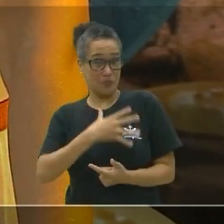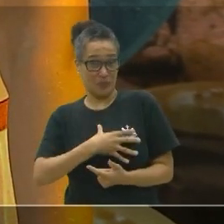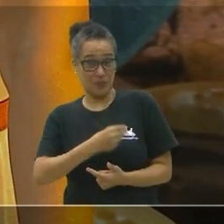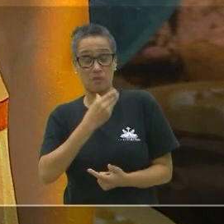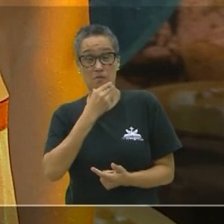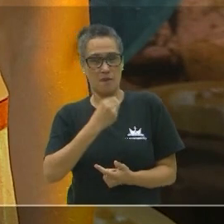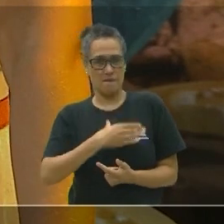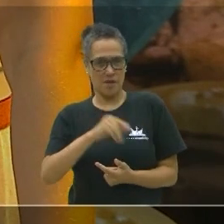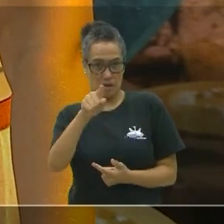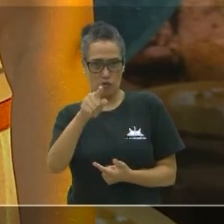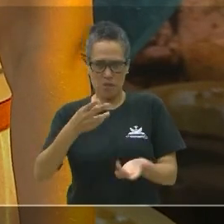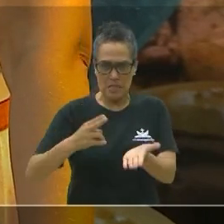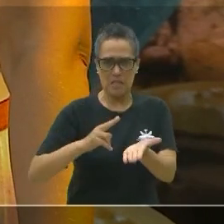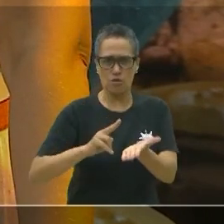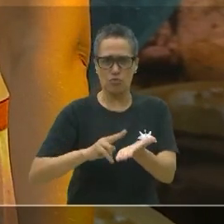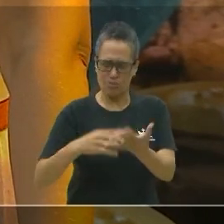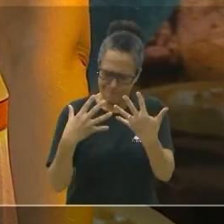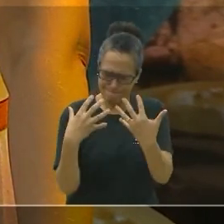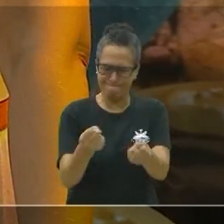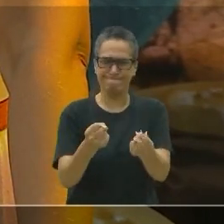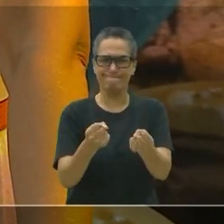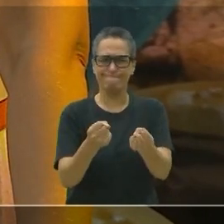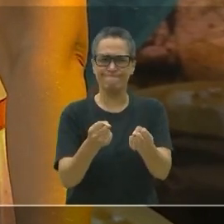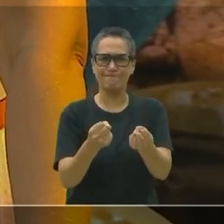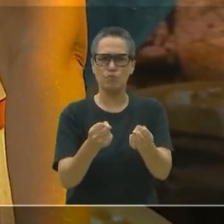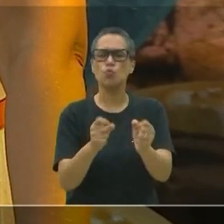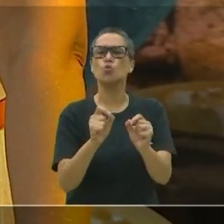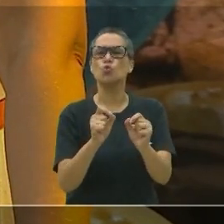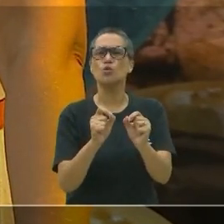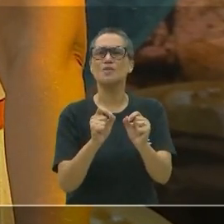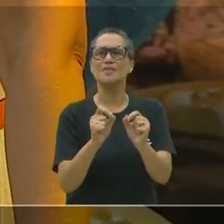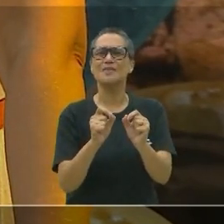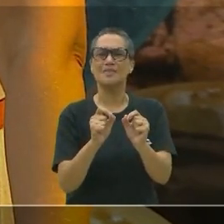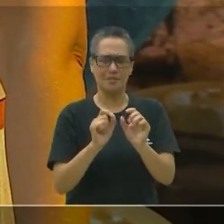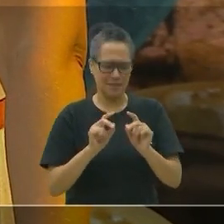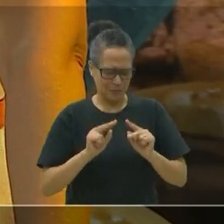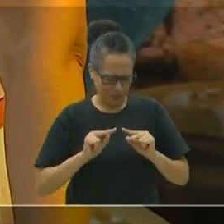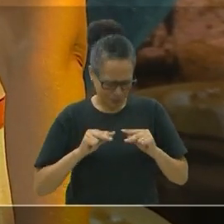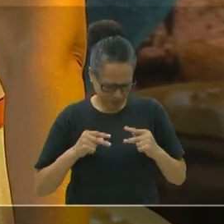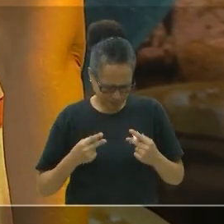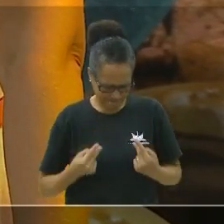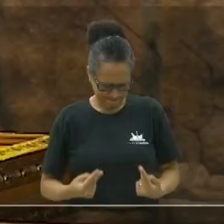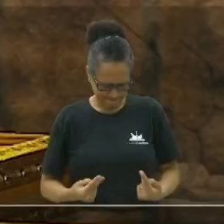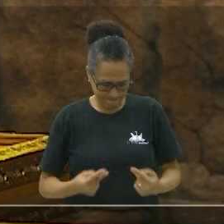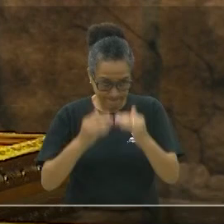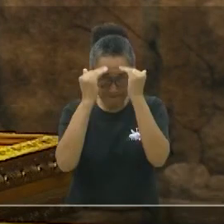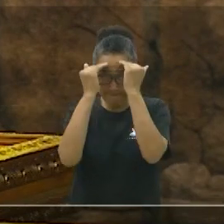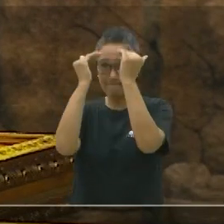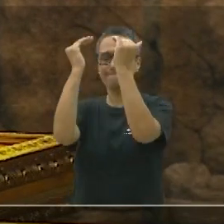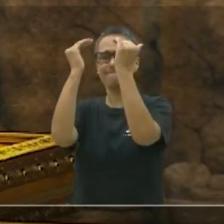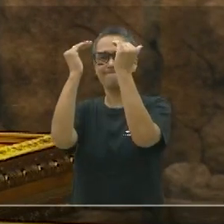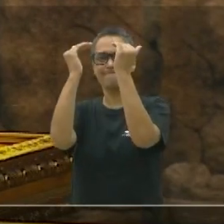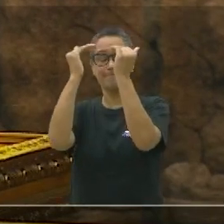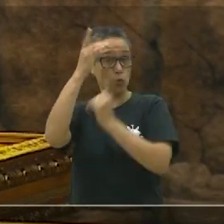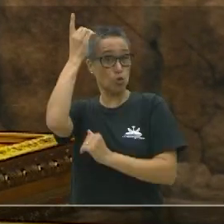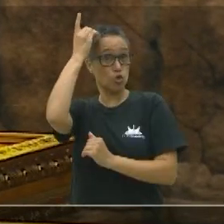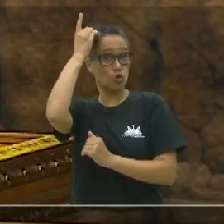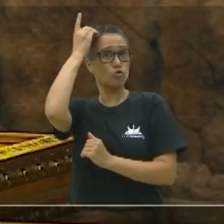posse. Investe na humildade, na obediência, nessas santas